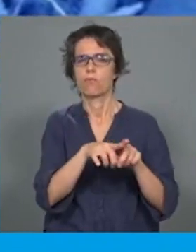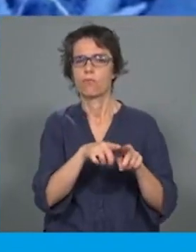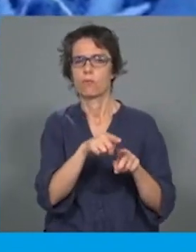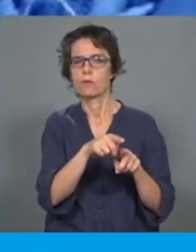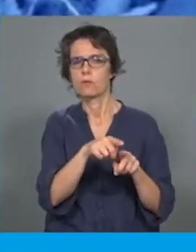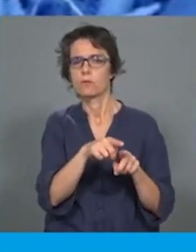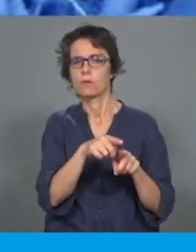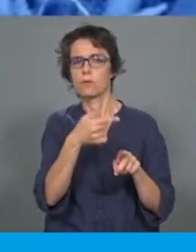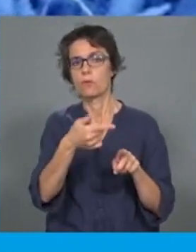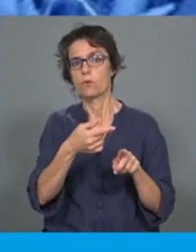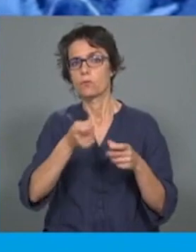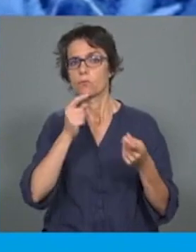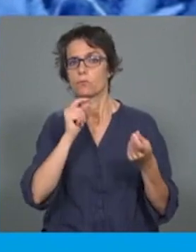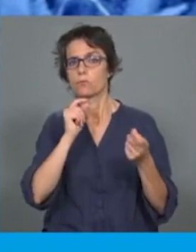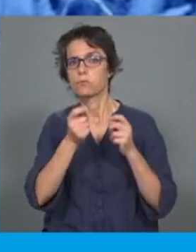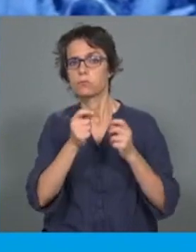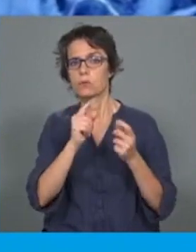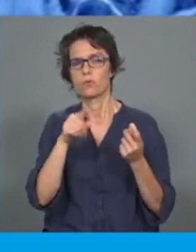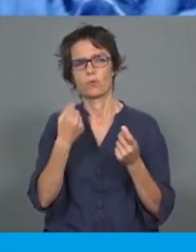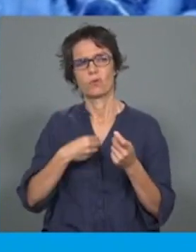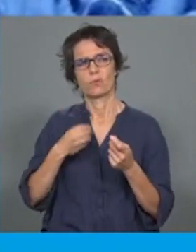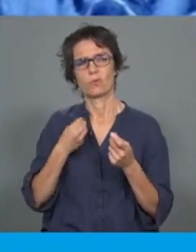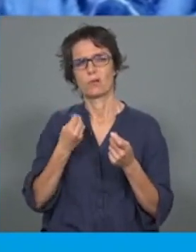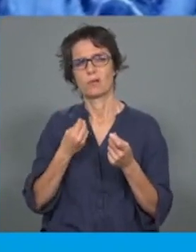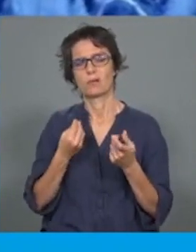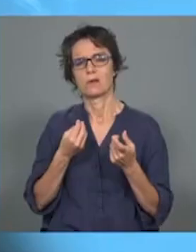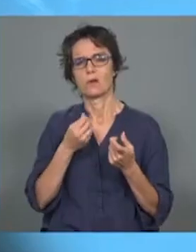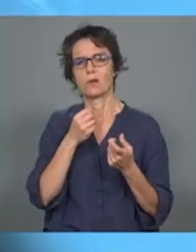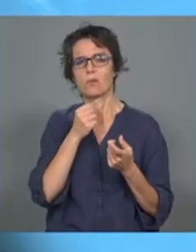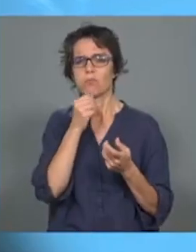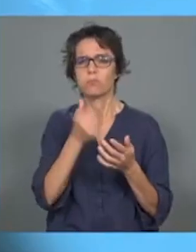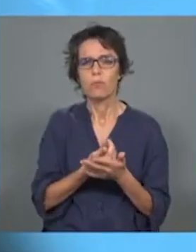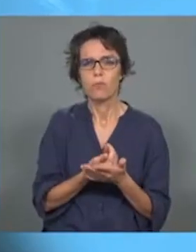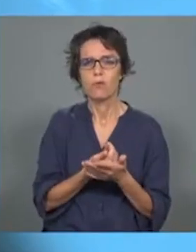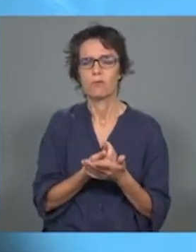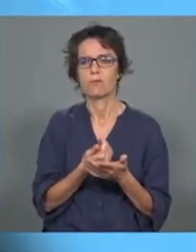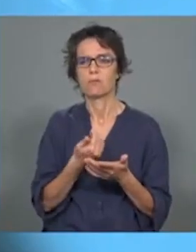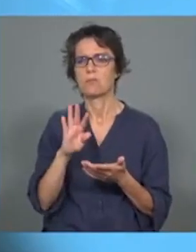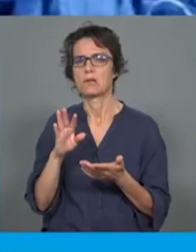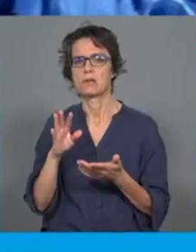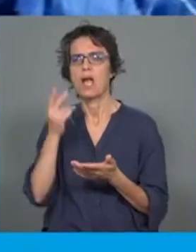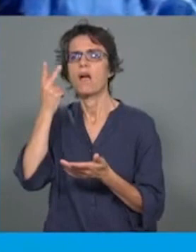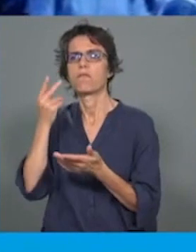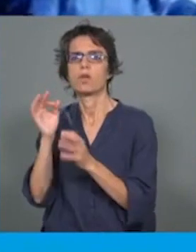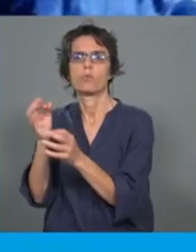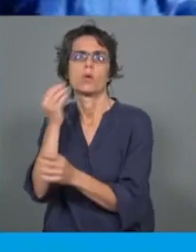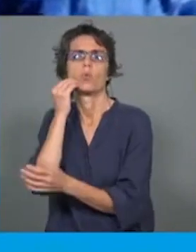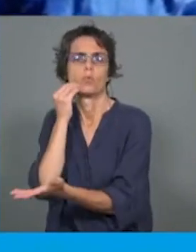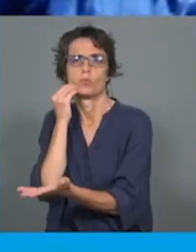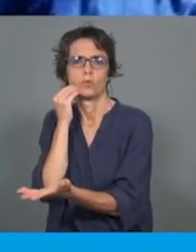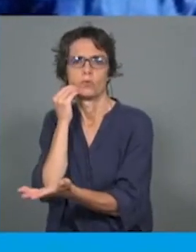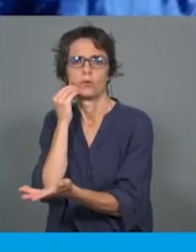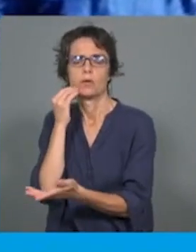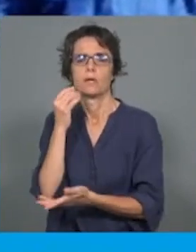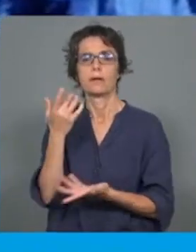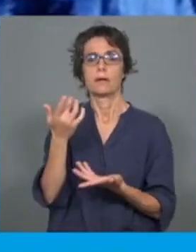eu até costumo dizer, preocupamos muito com a morte e descuramos a vida. Sim. E, aliás, os nossos telejornais